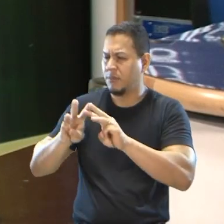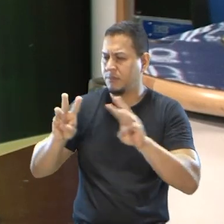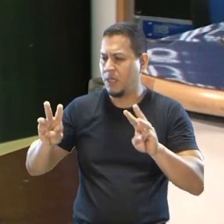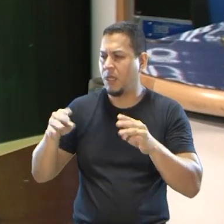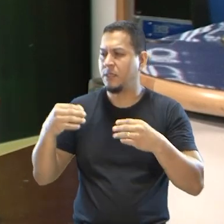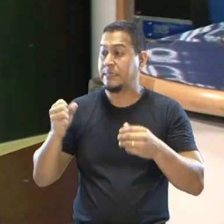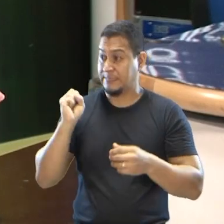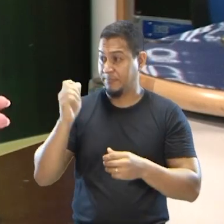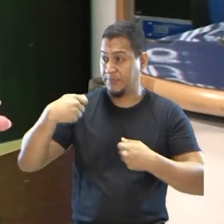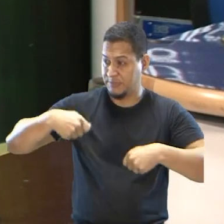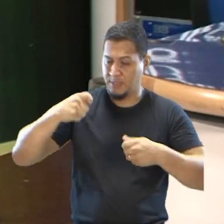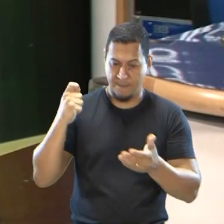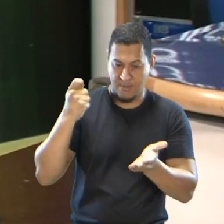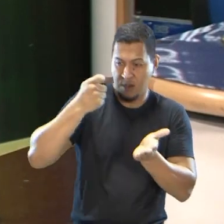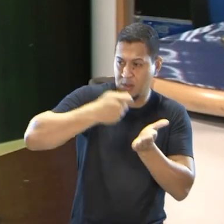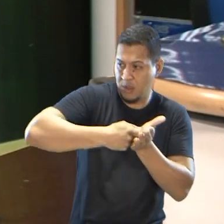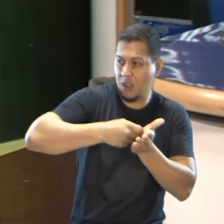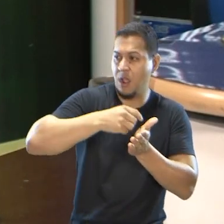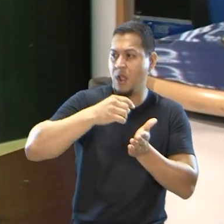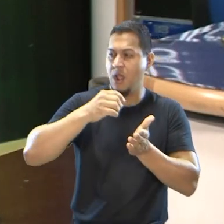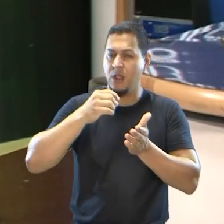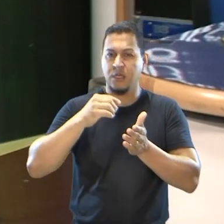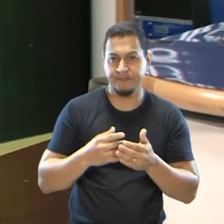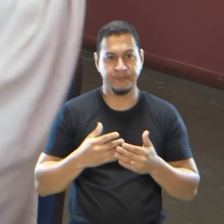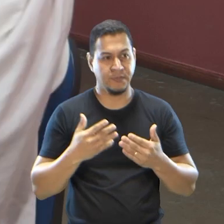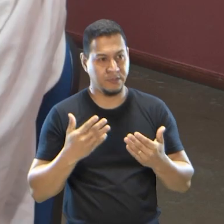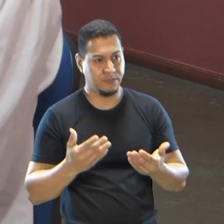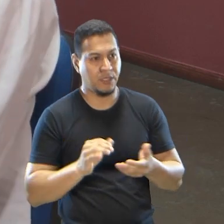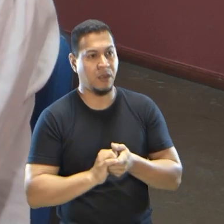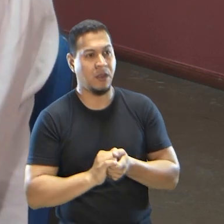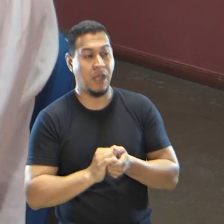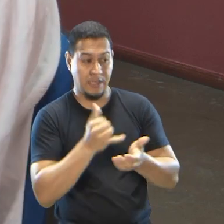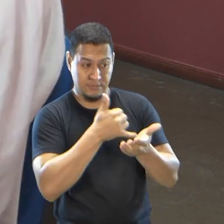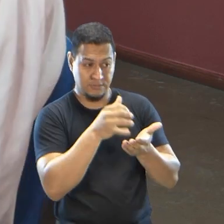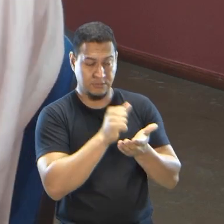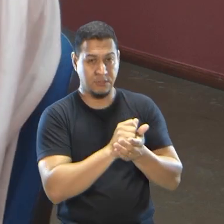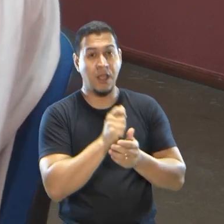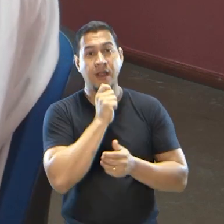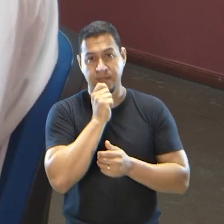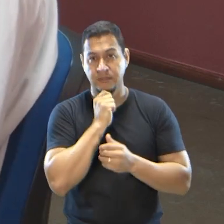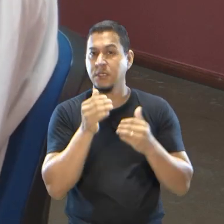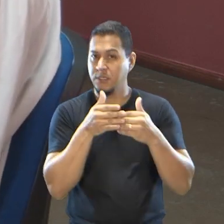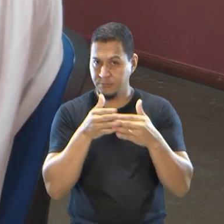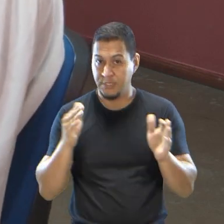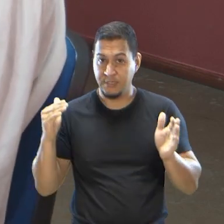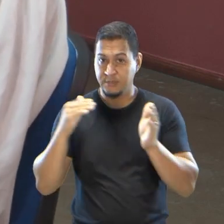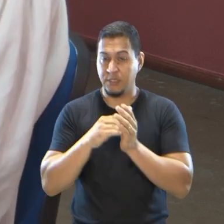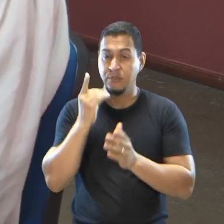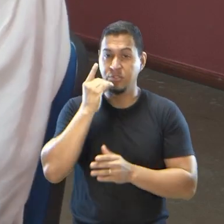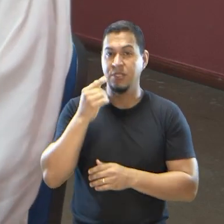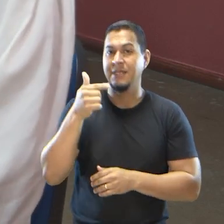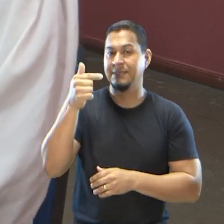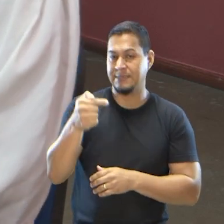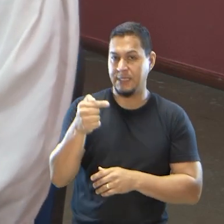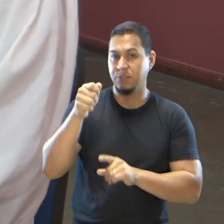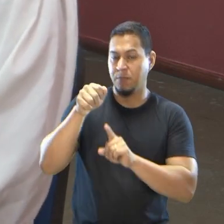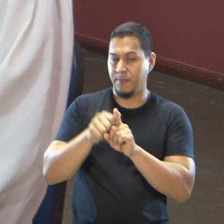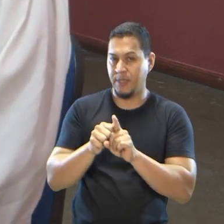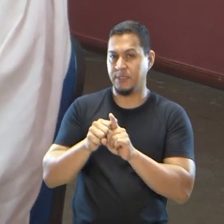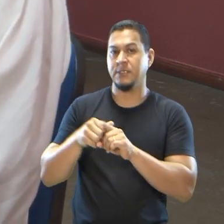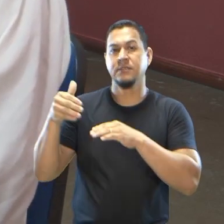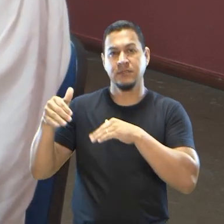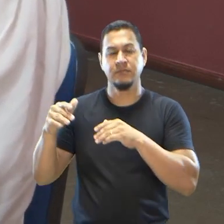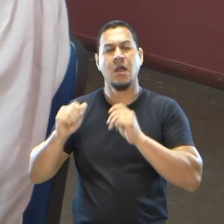site, a taxa de inscrição, que tem para poder se inscrever. Isso. Então, as inscrições ainda estão abertas até o dia 7 de